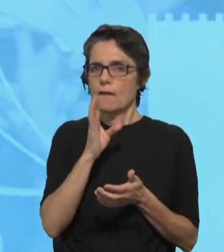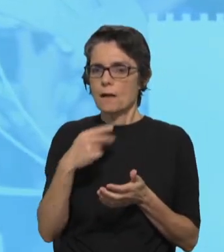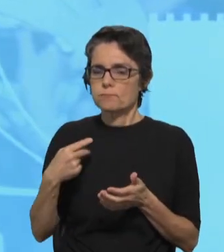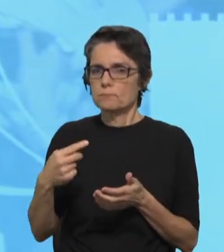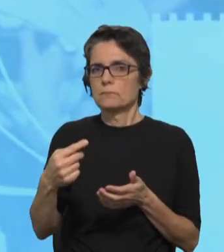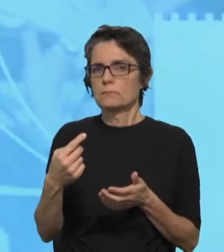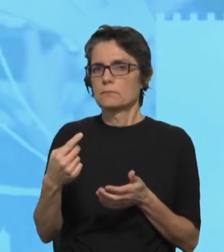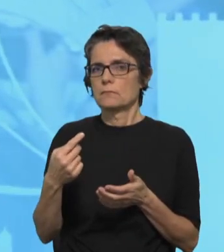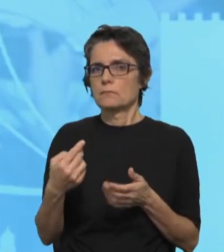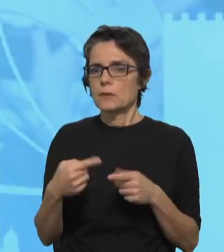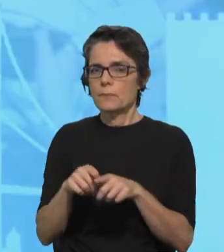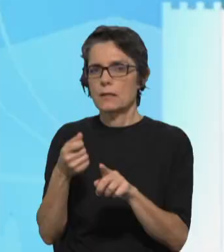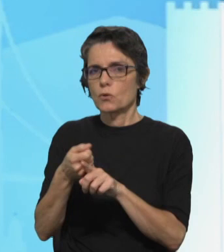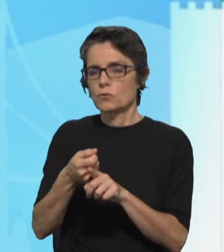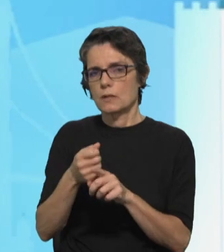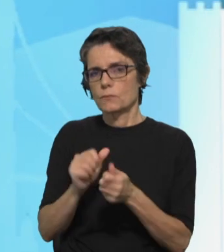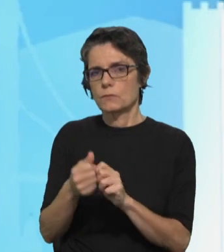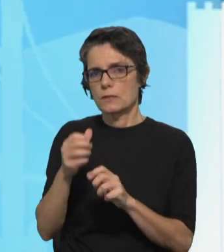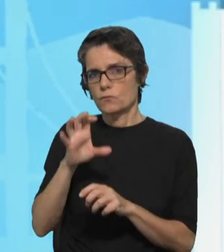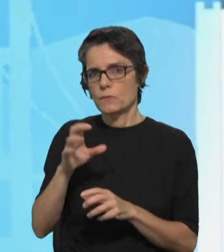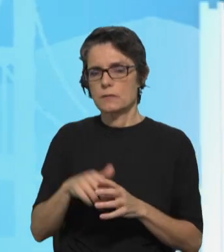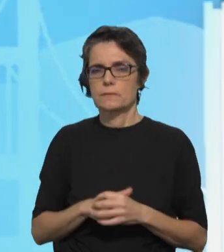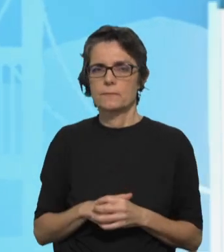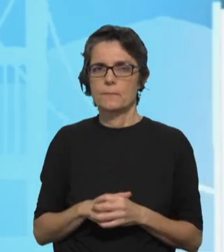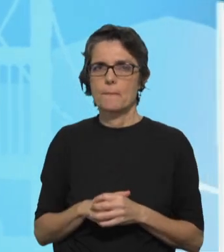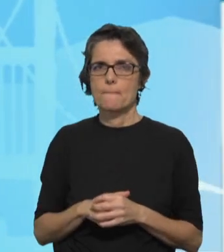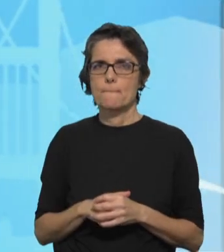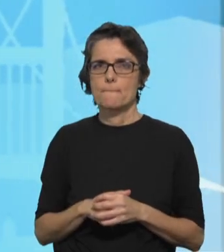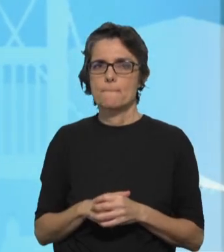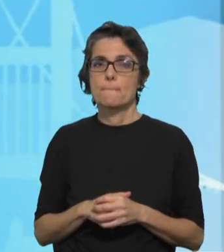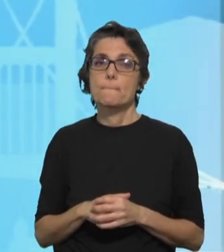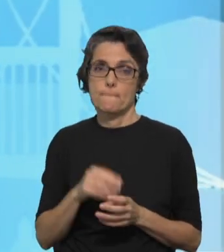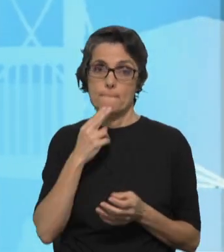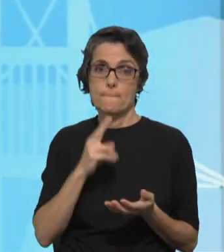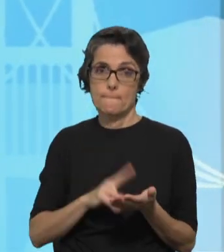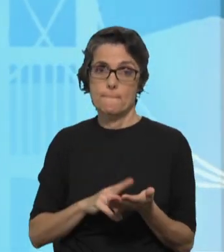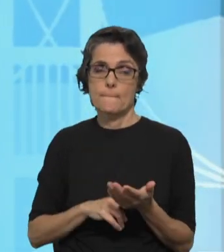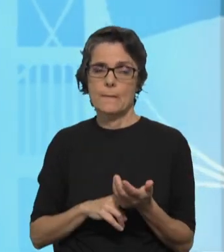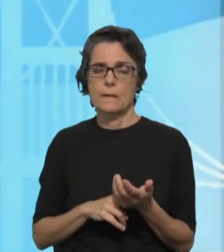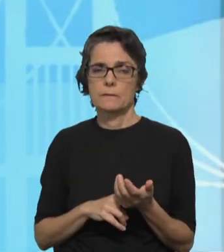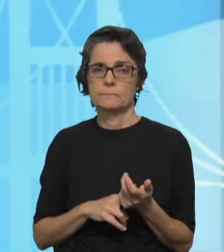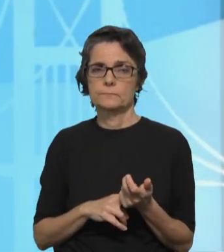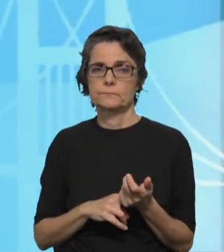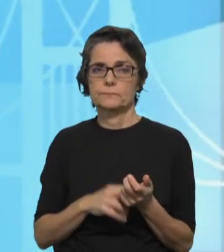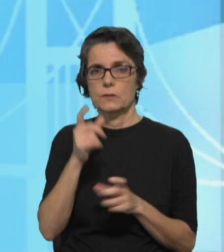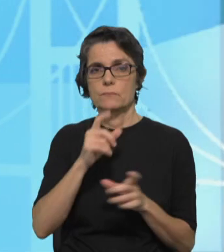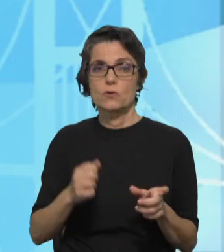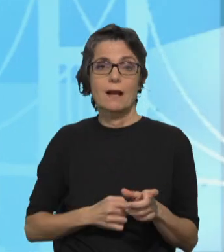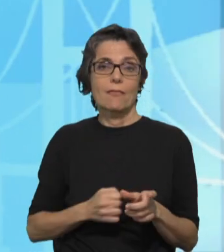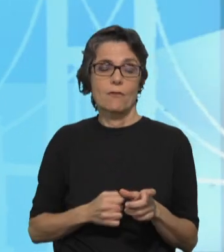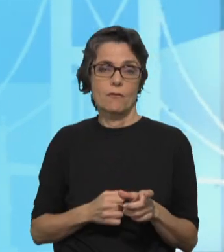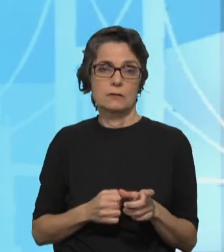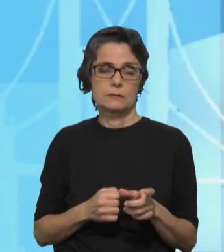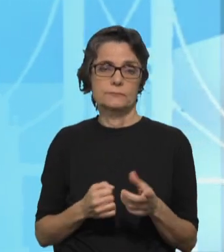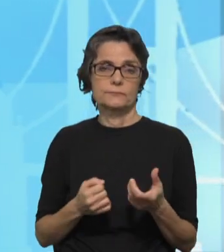por uma mudança no país. Sim, é verdade. Os católicos não eram uma massa